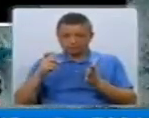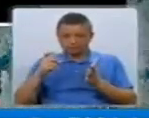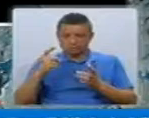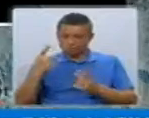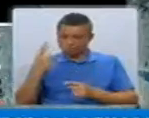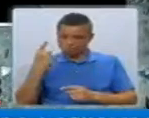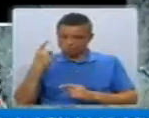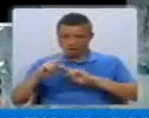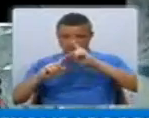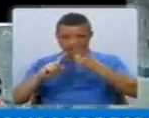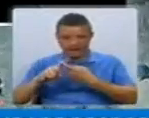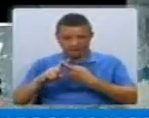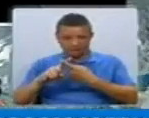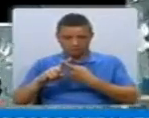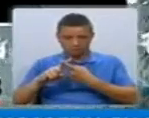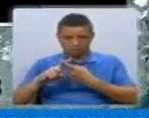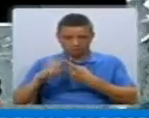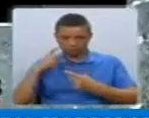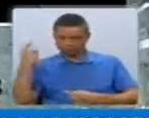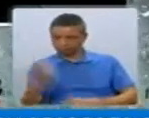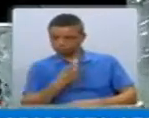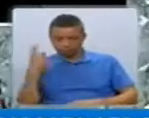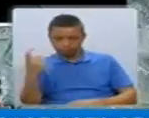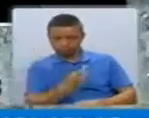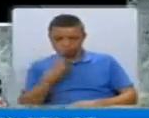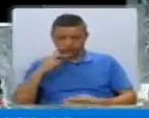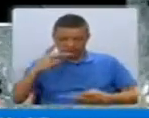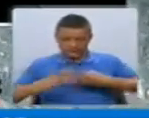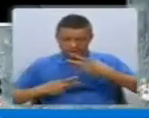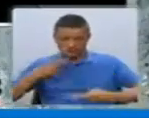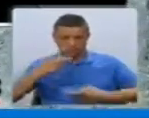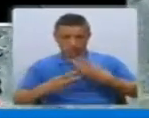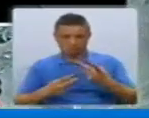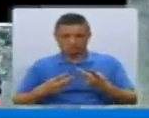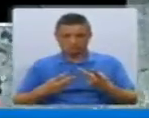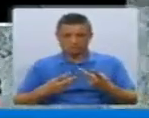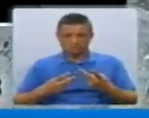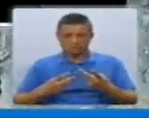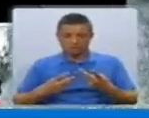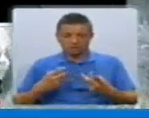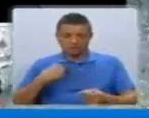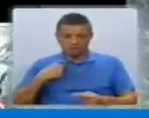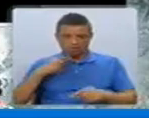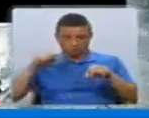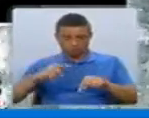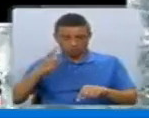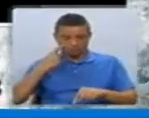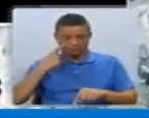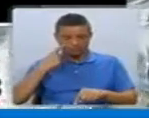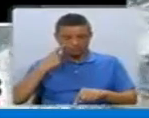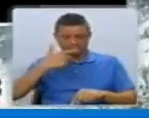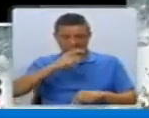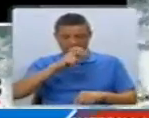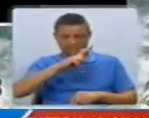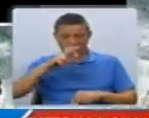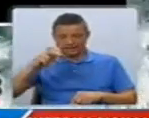ano andou à volta deste asteroide, e também analisaram alguns dos meteoritos que nós conhecemos na Terra e que vieram de Vesta.